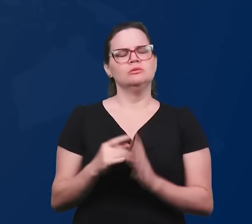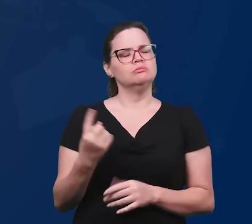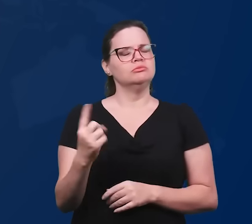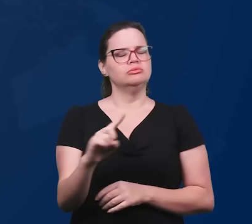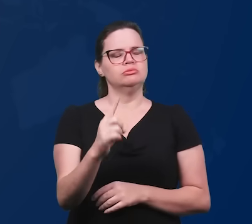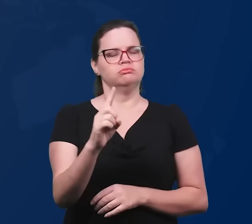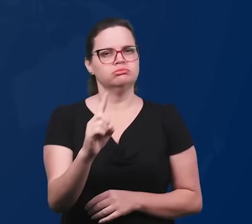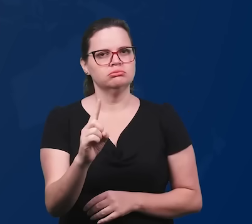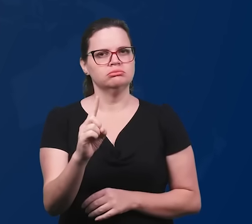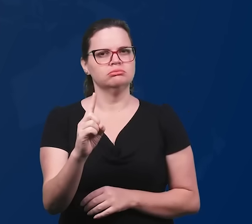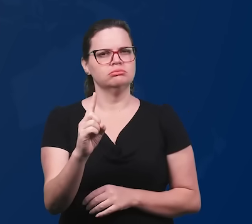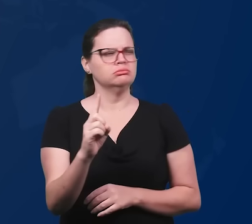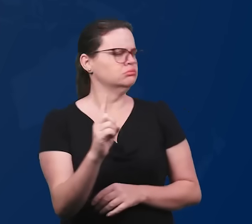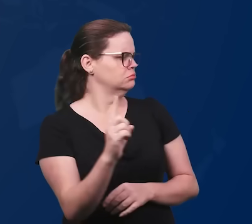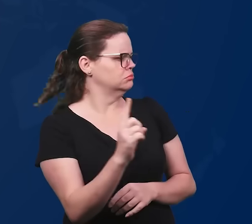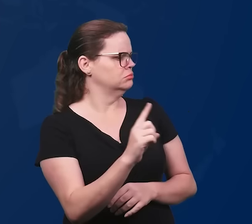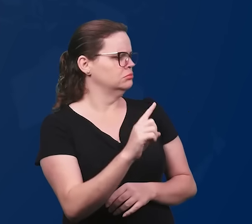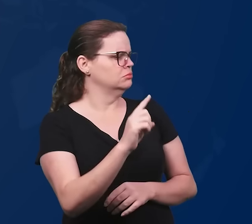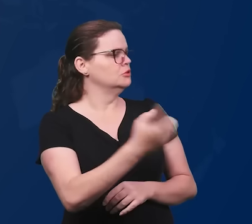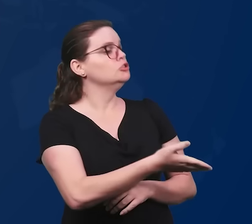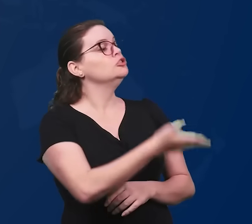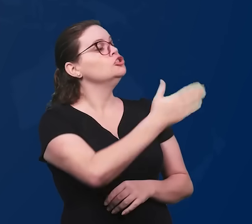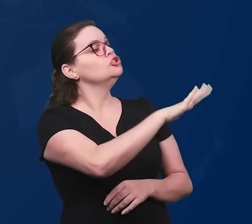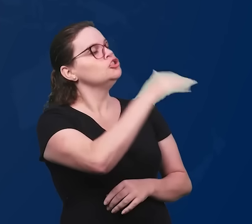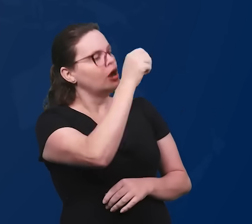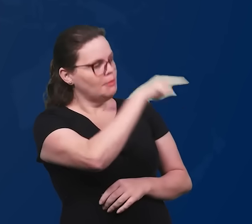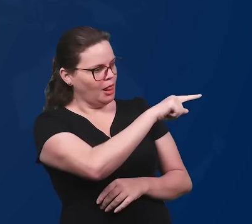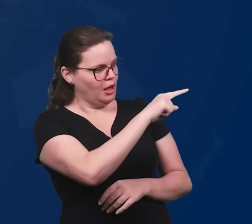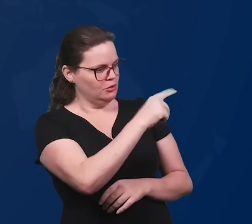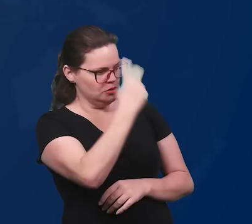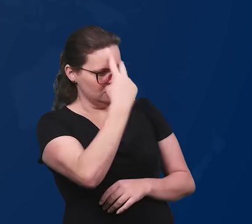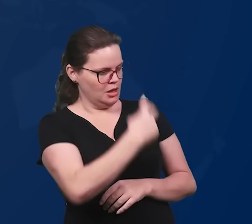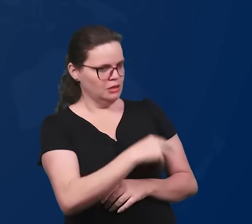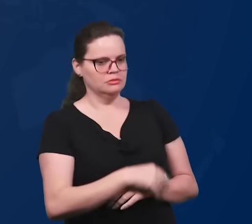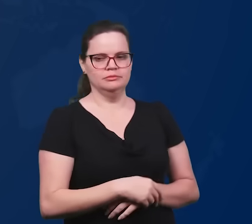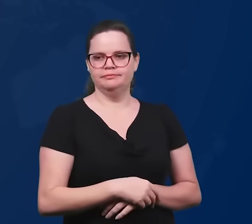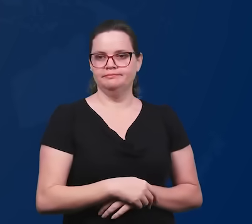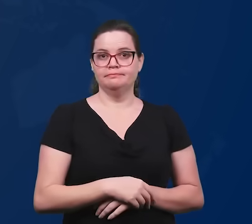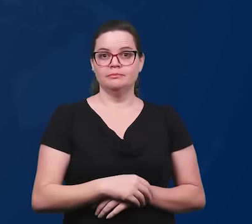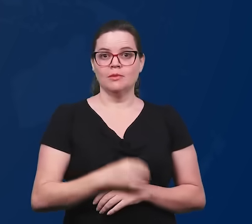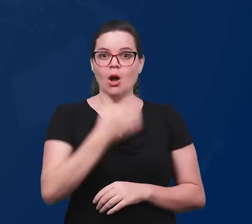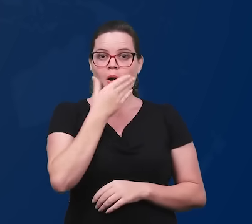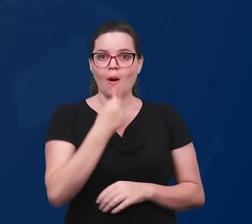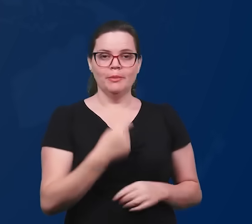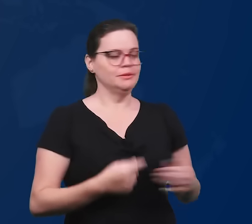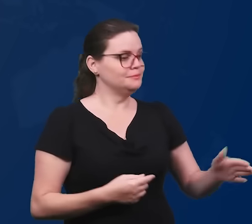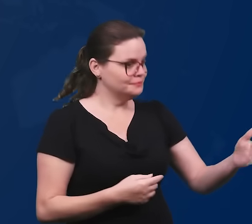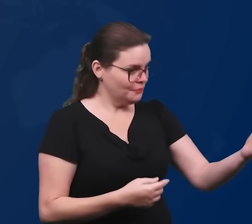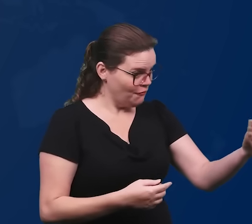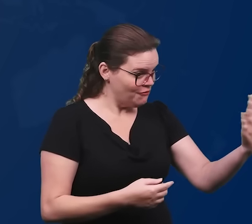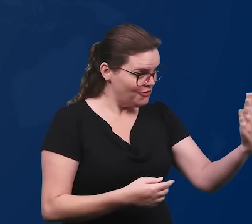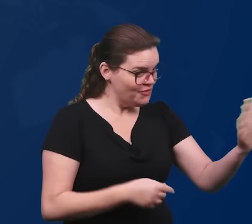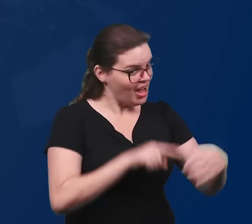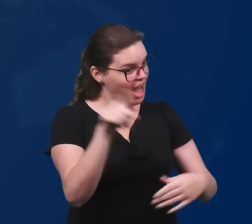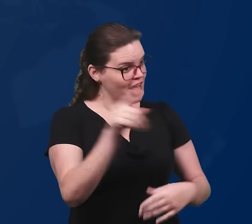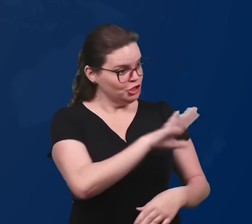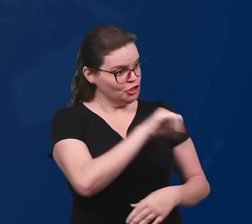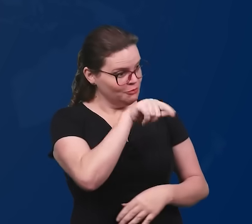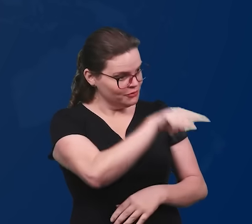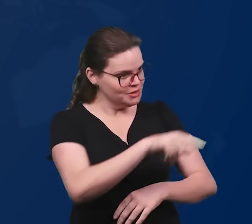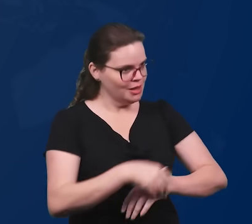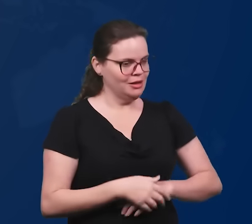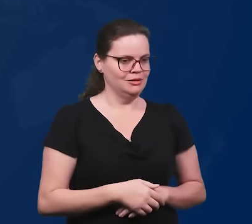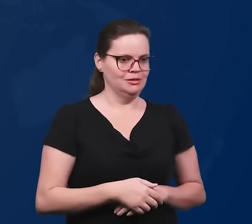que o chamassem. E chamaram o cego, dizendo-lhe: Tem bom ânimo, levanta-te, que ele te